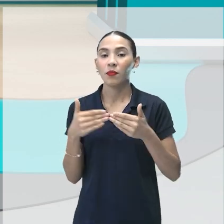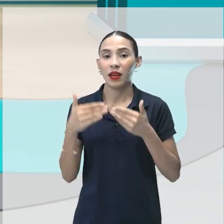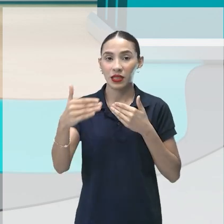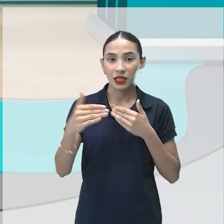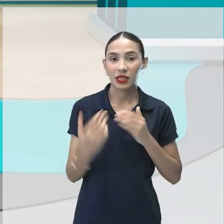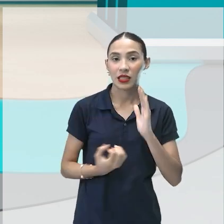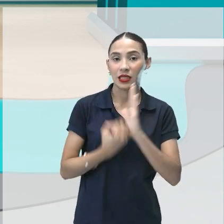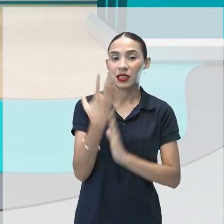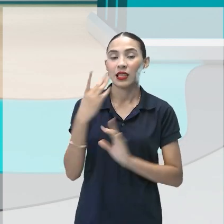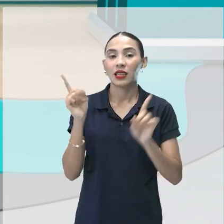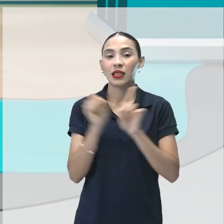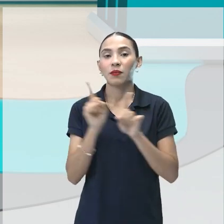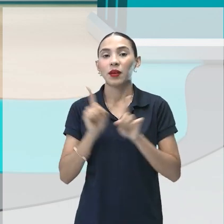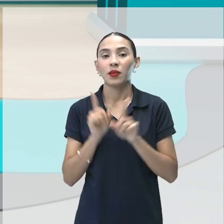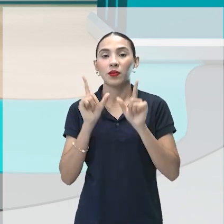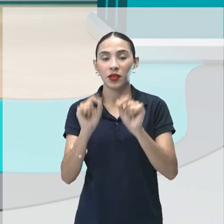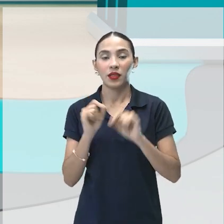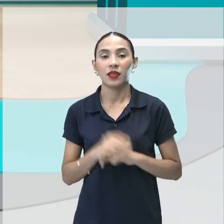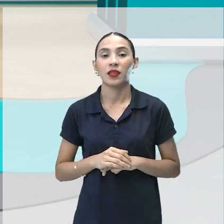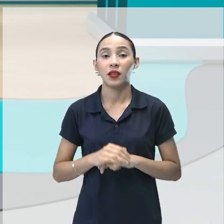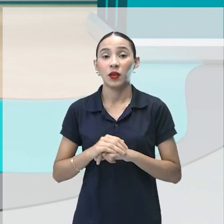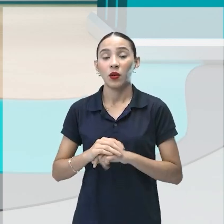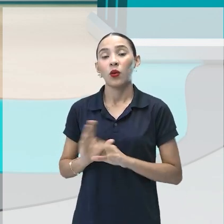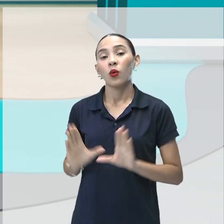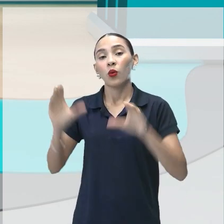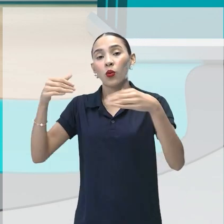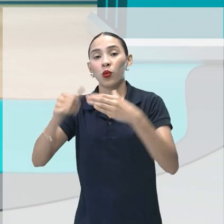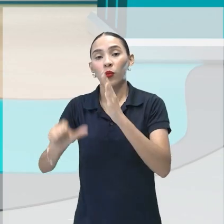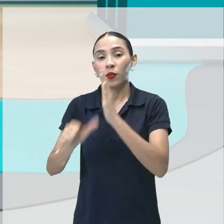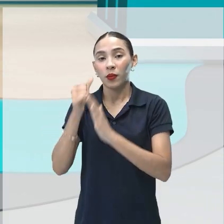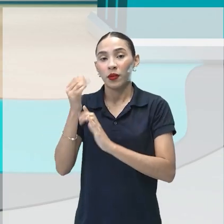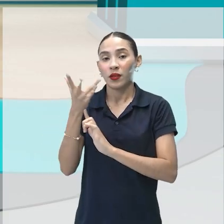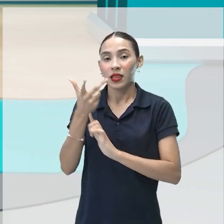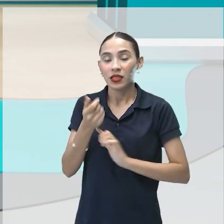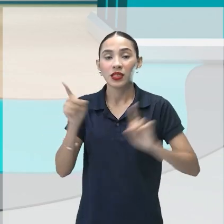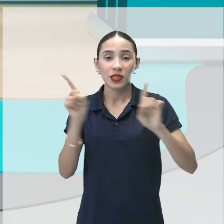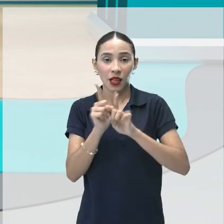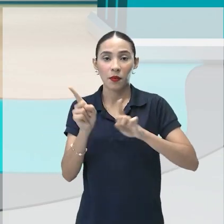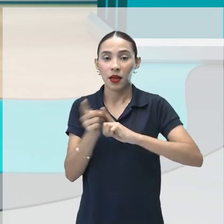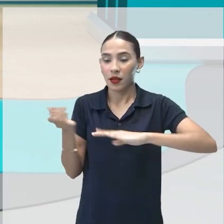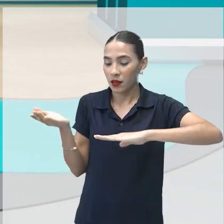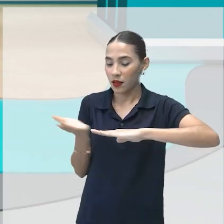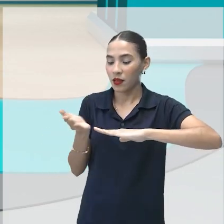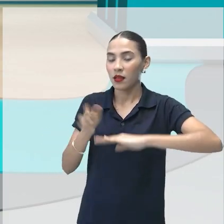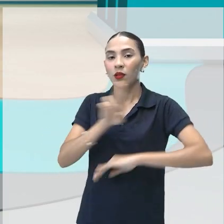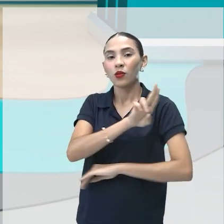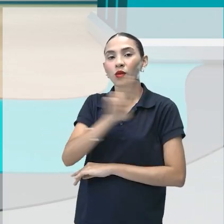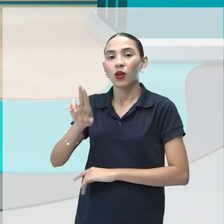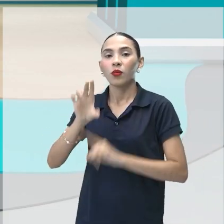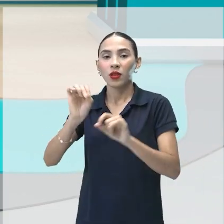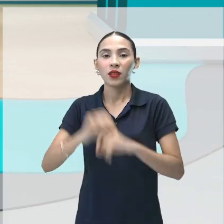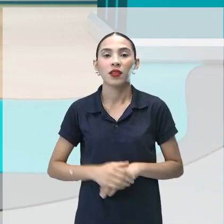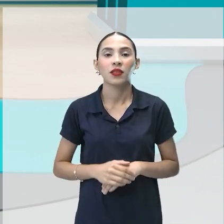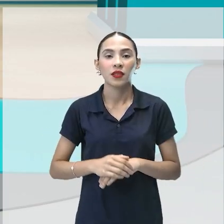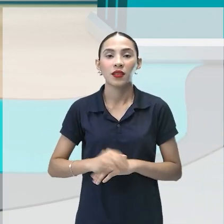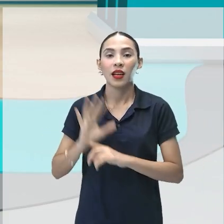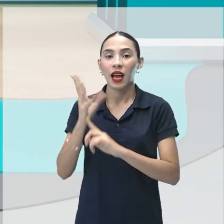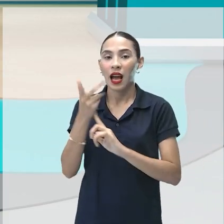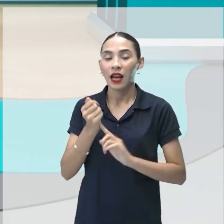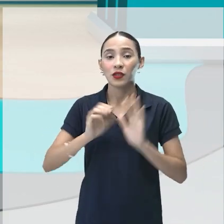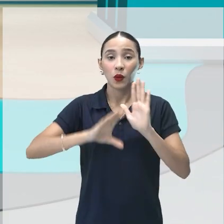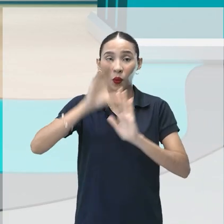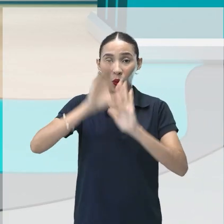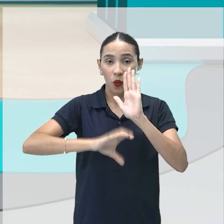daí, cria-se também, nas vanguardas e na arte contemporânea, algo que é denominado de arte